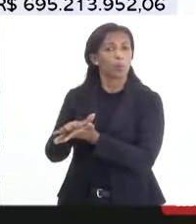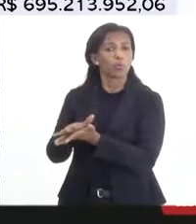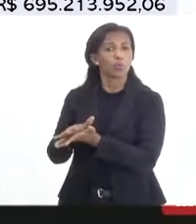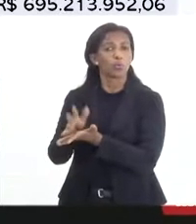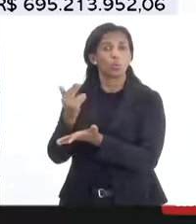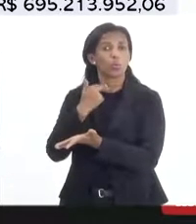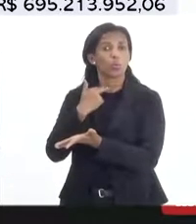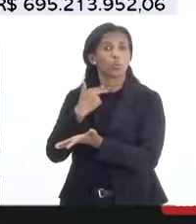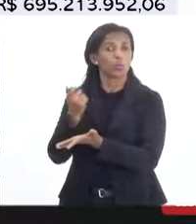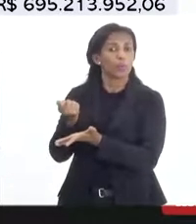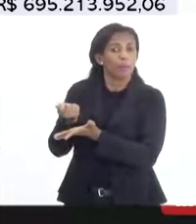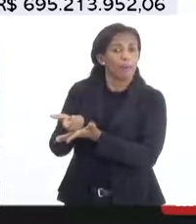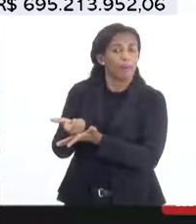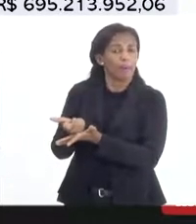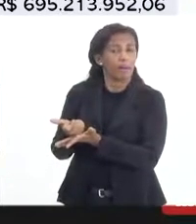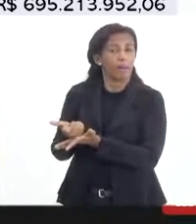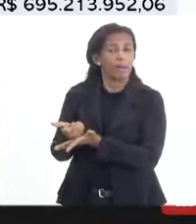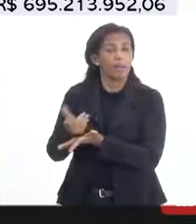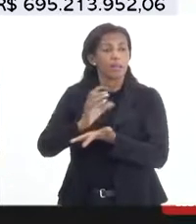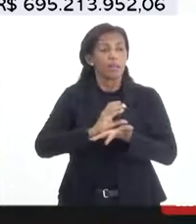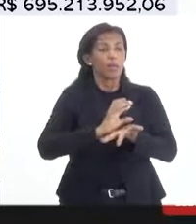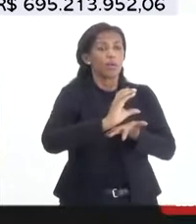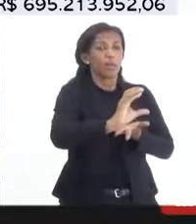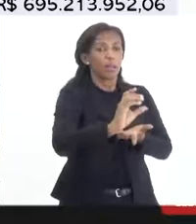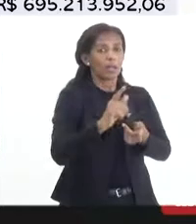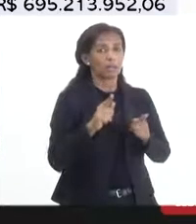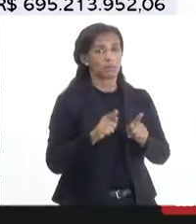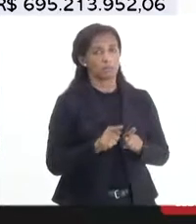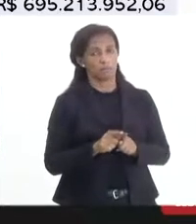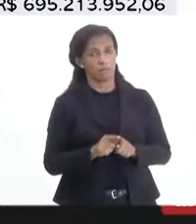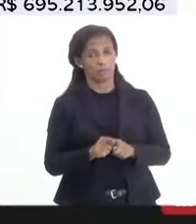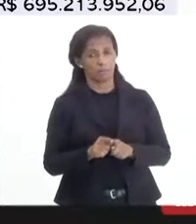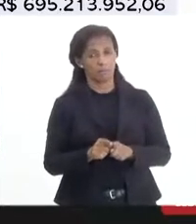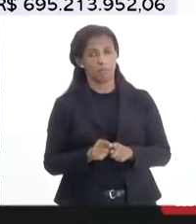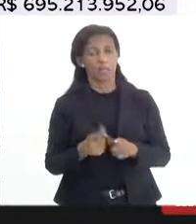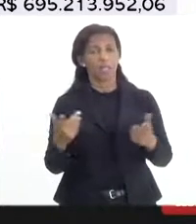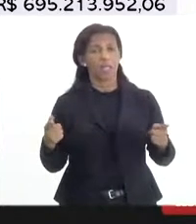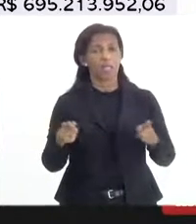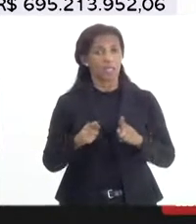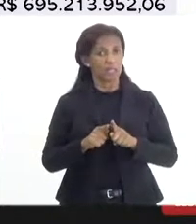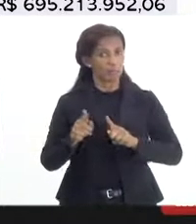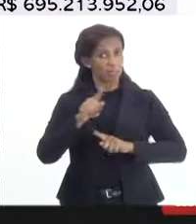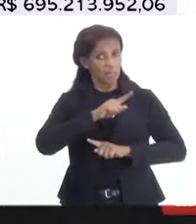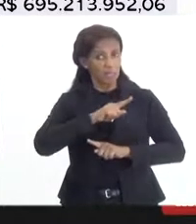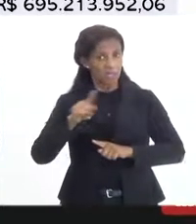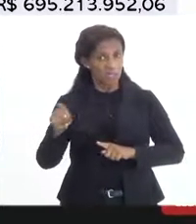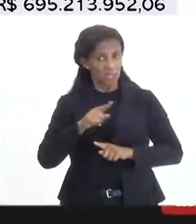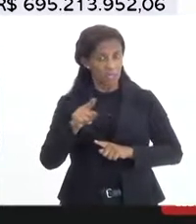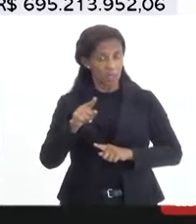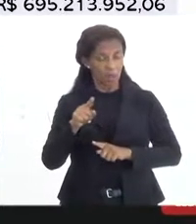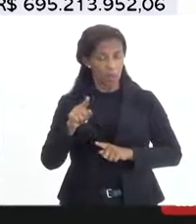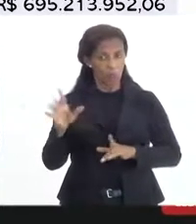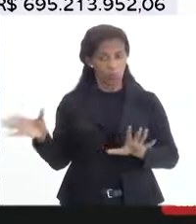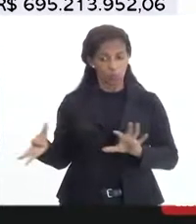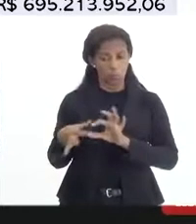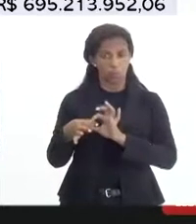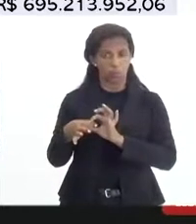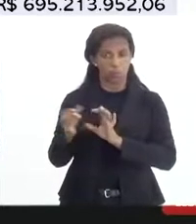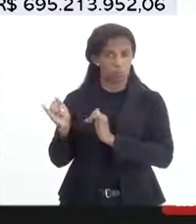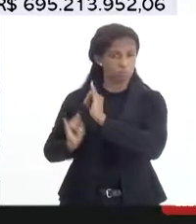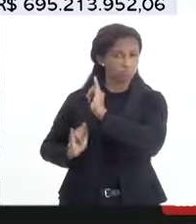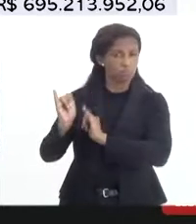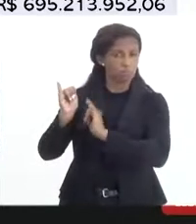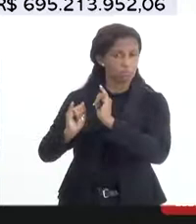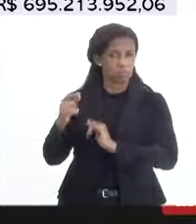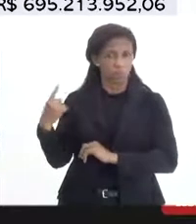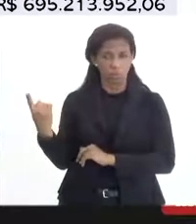pagar, e aí nossa preocupação com os créditos temporâneos. Porque ao não aderir ao repete industrialização, nós estamos vendo